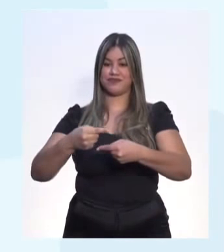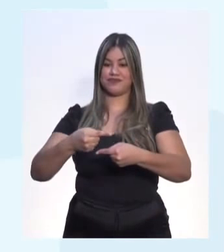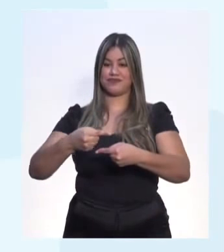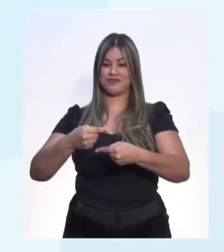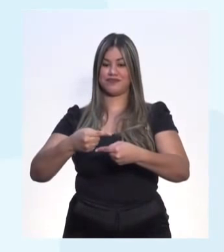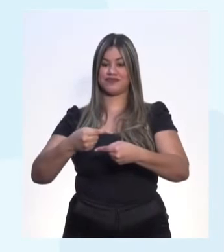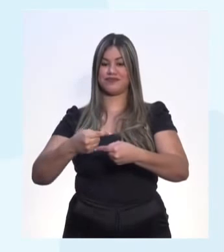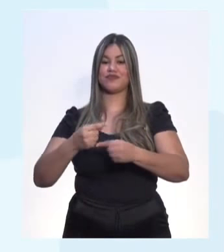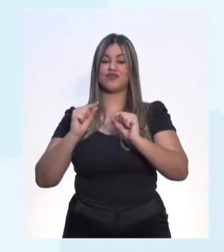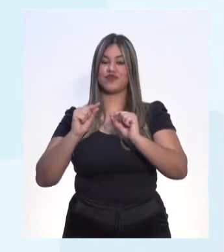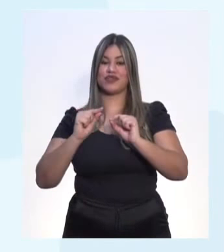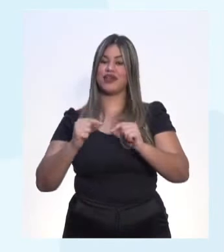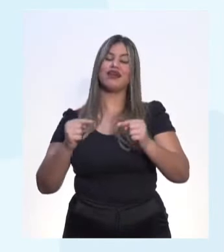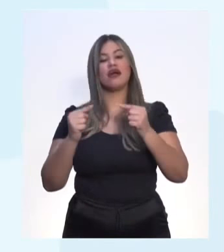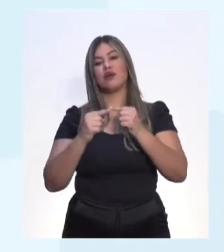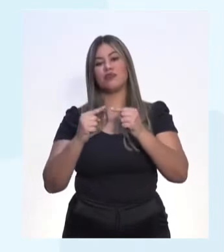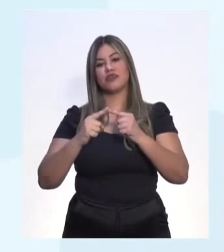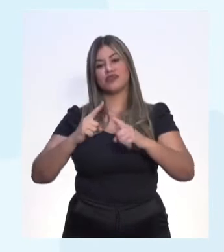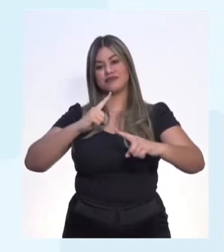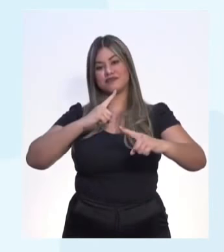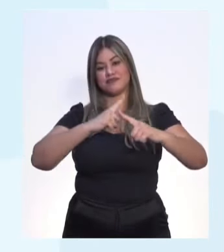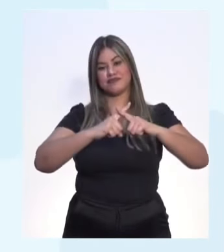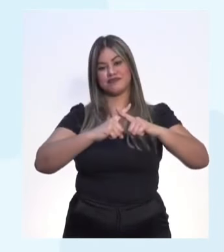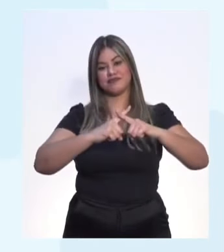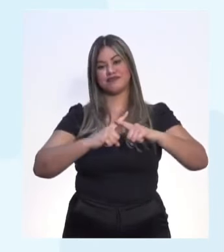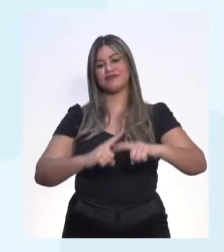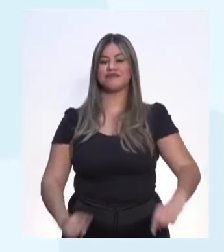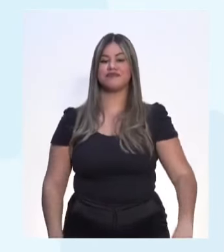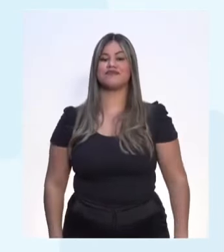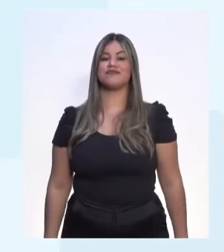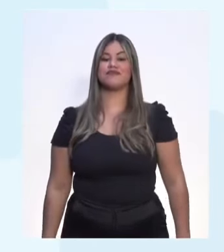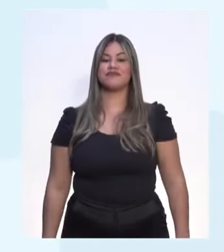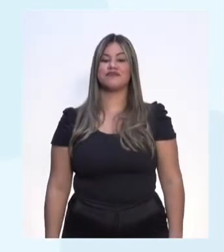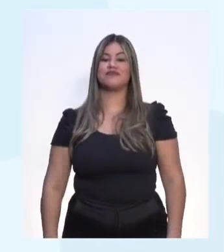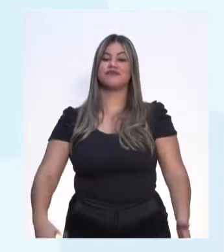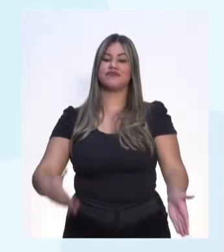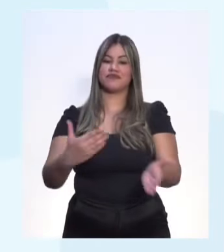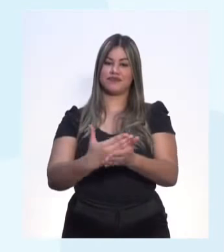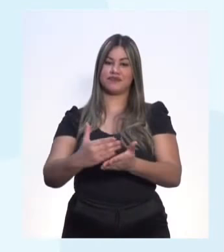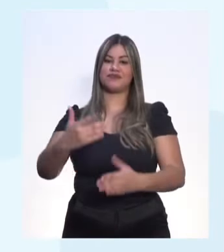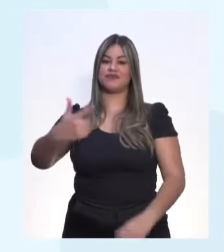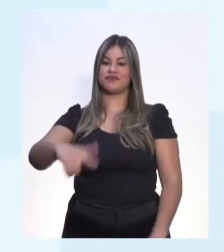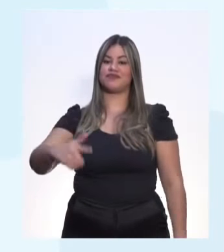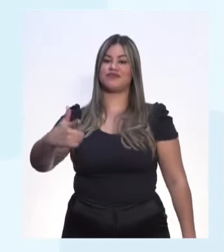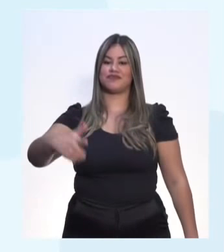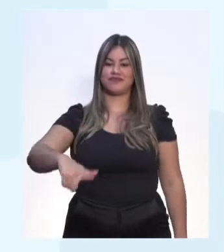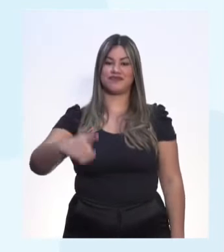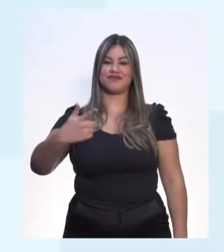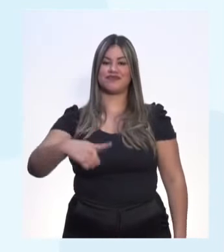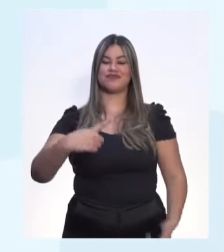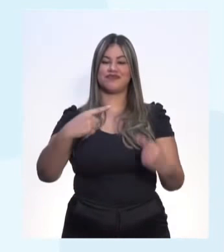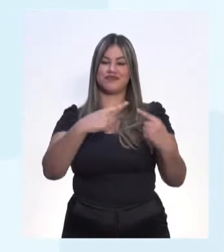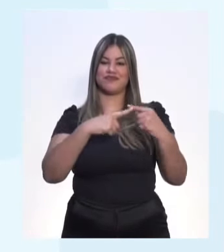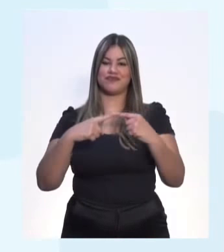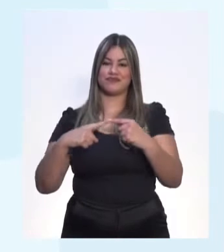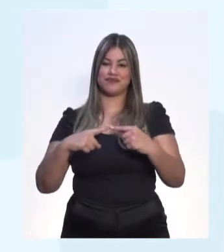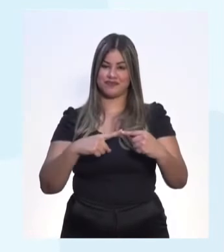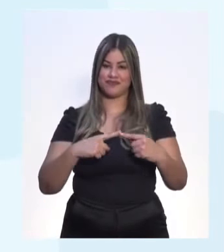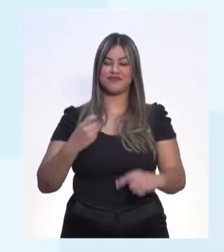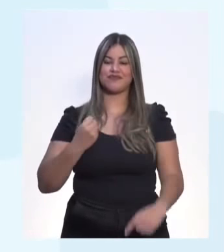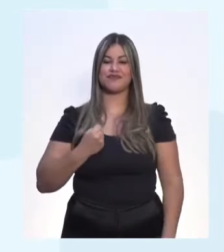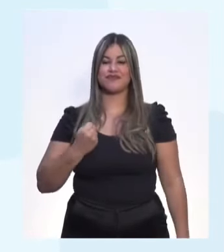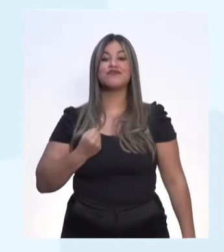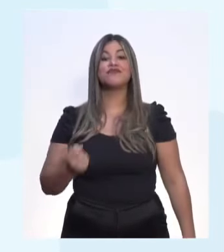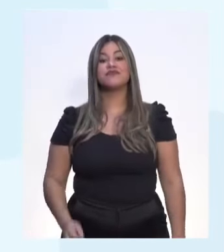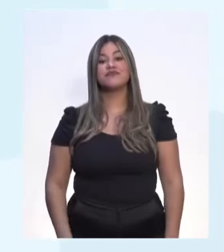indica o que que ele é multiplicativo e a partir daí você começava as outras as outras combinações a partir desse